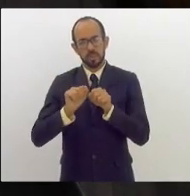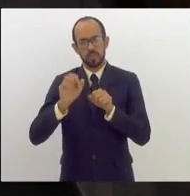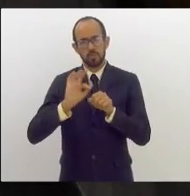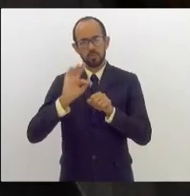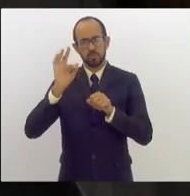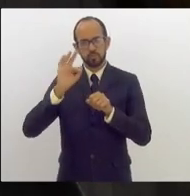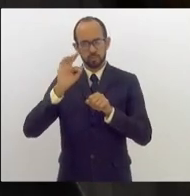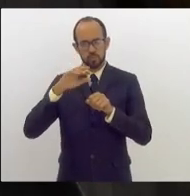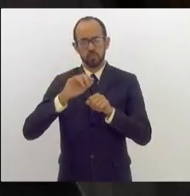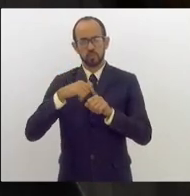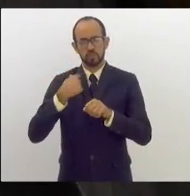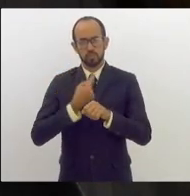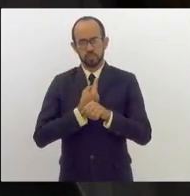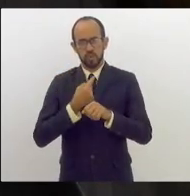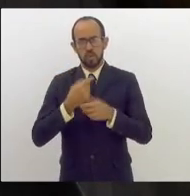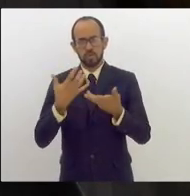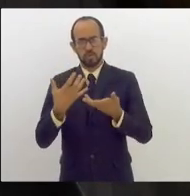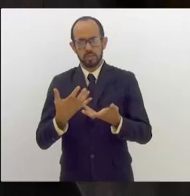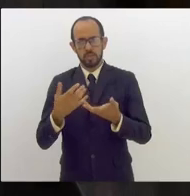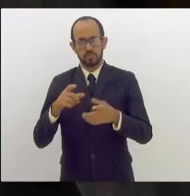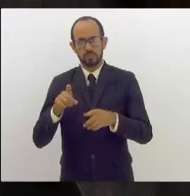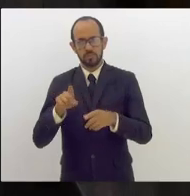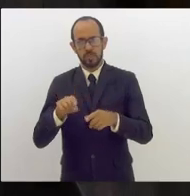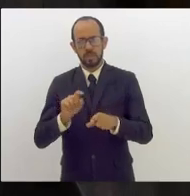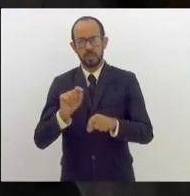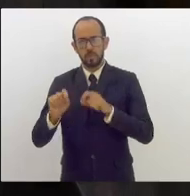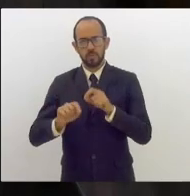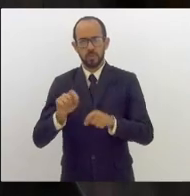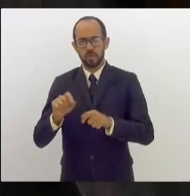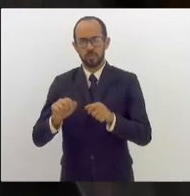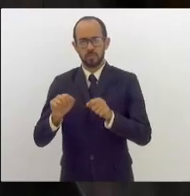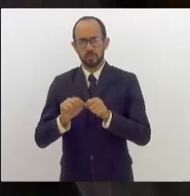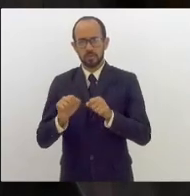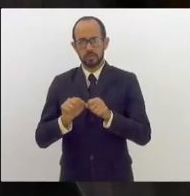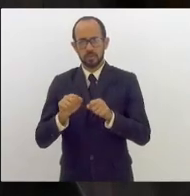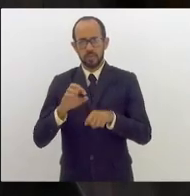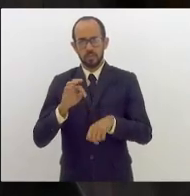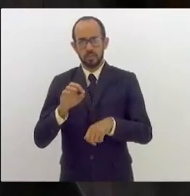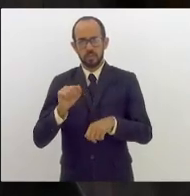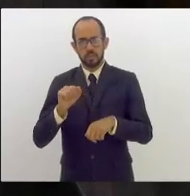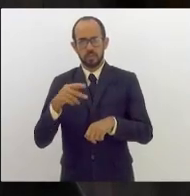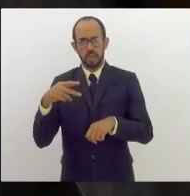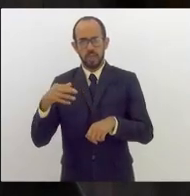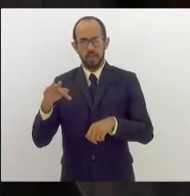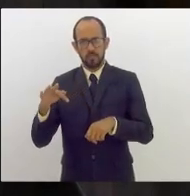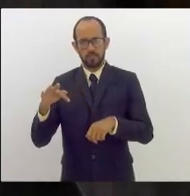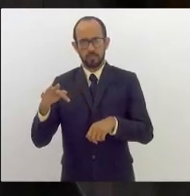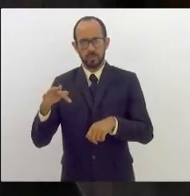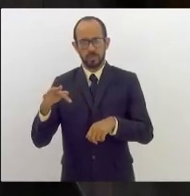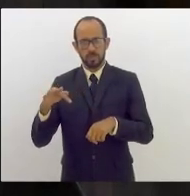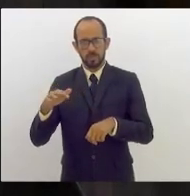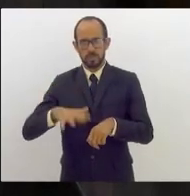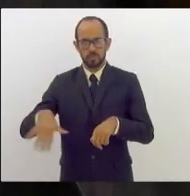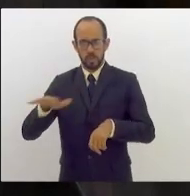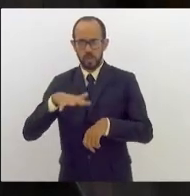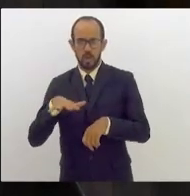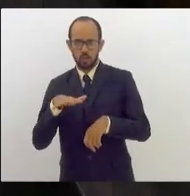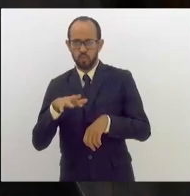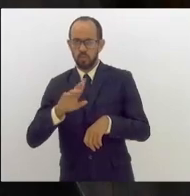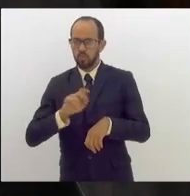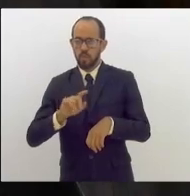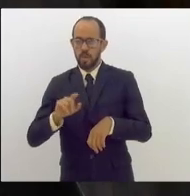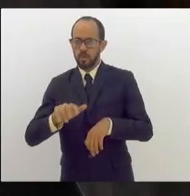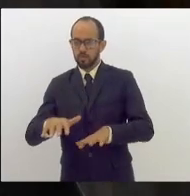daquilo que a gente pretende que é a realização de um tafia amplo a realização do TAF não significa o chamamento